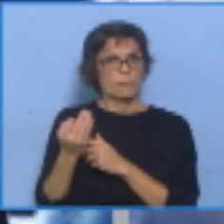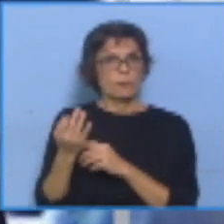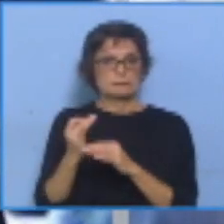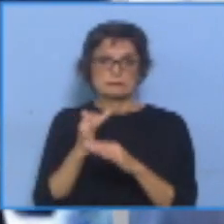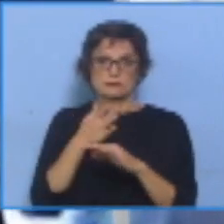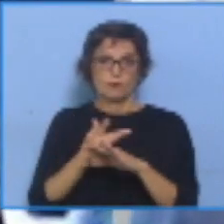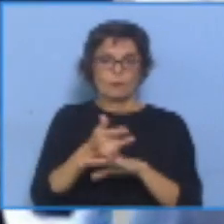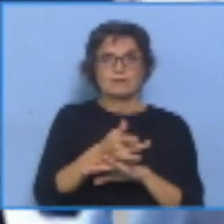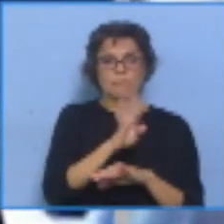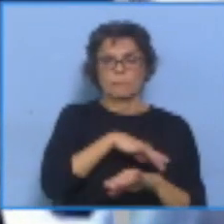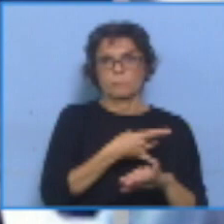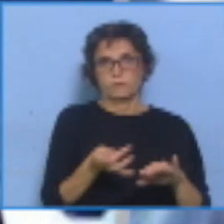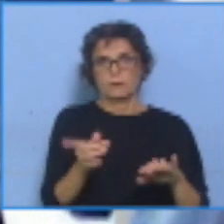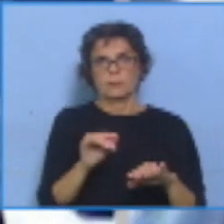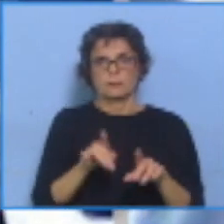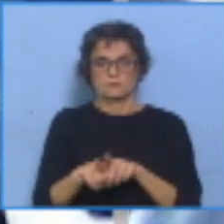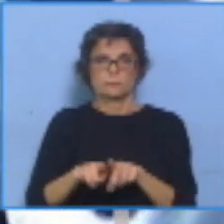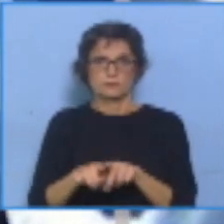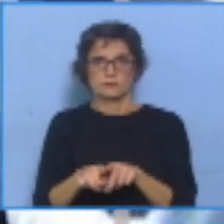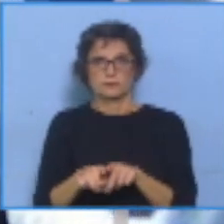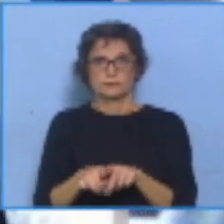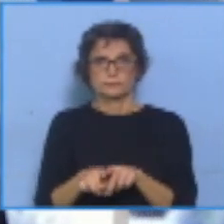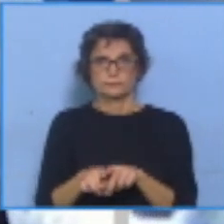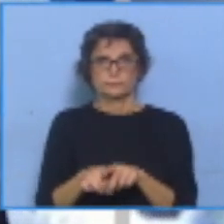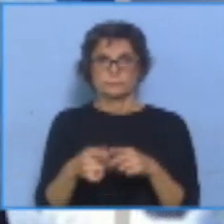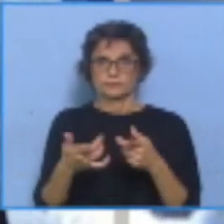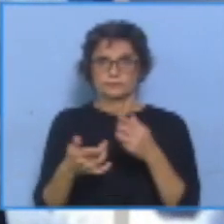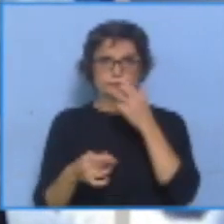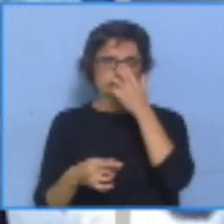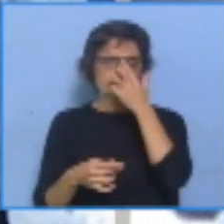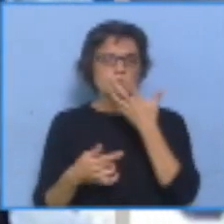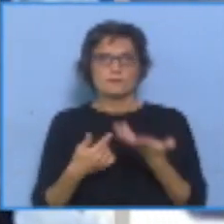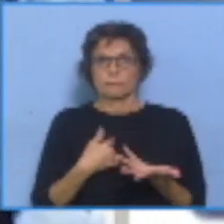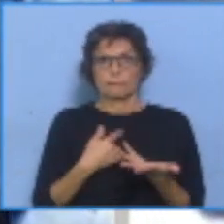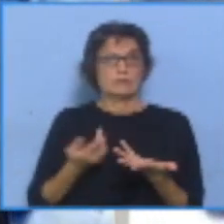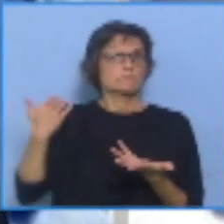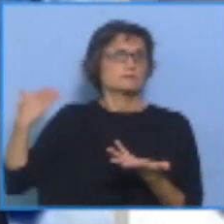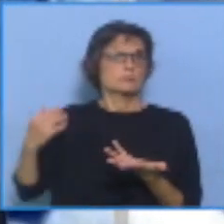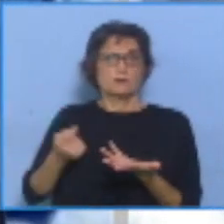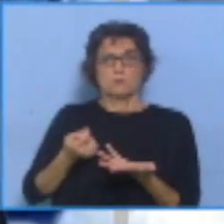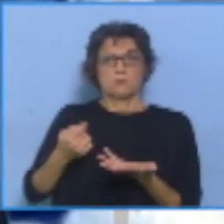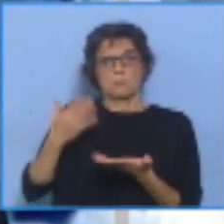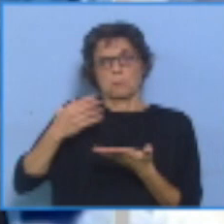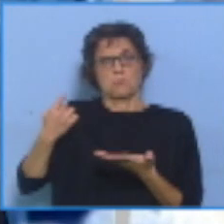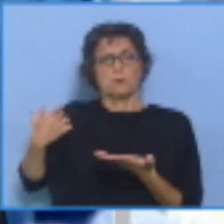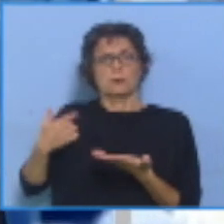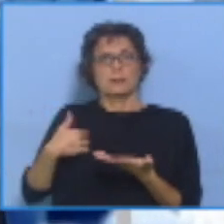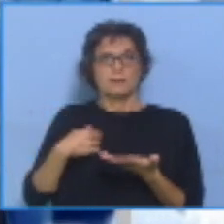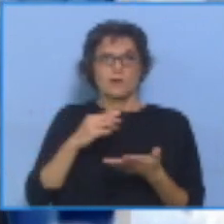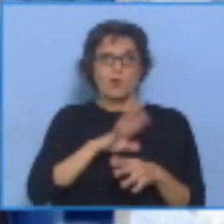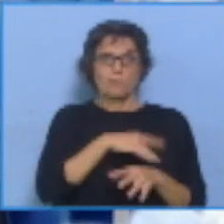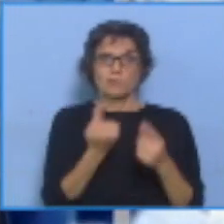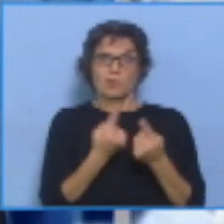intervenção poética e com a sua intervenção política. Eu, por acaso, há poucos dias estive a reler alguns